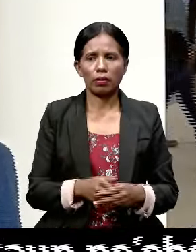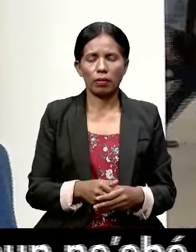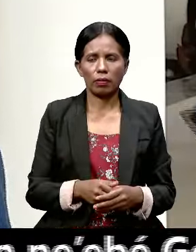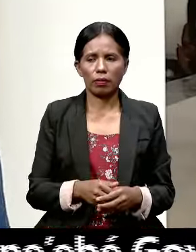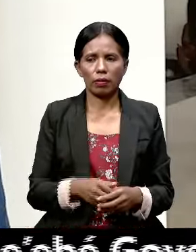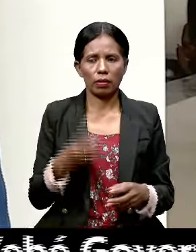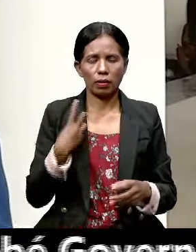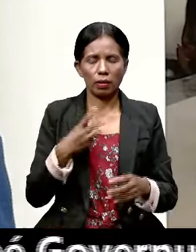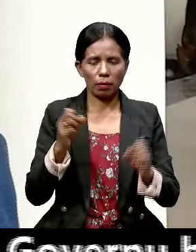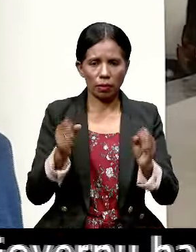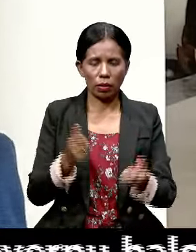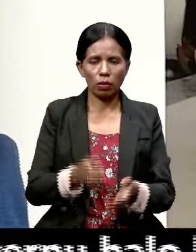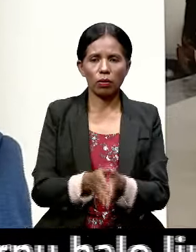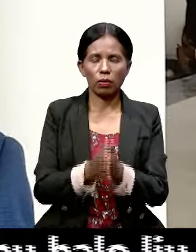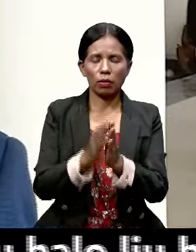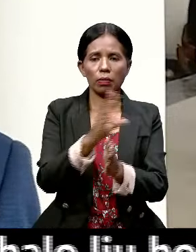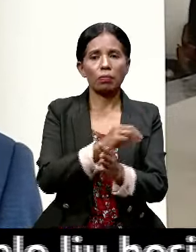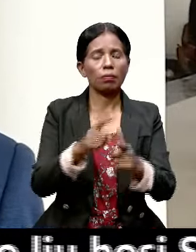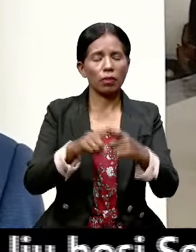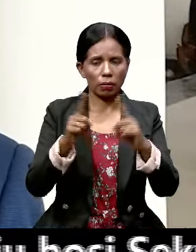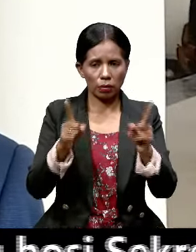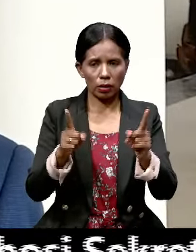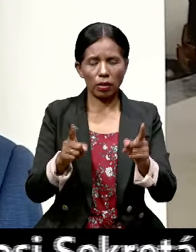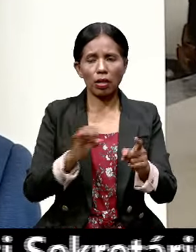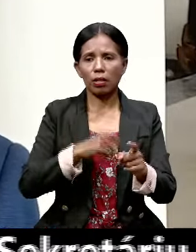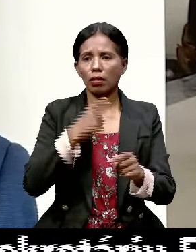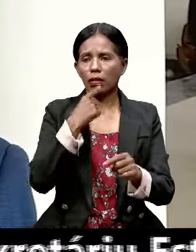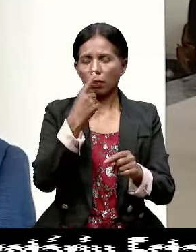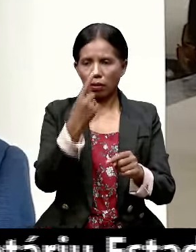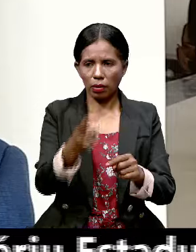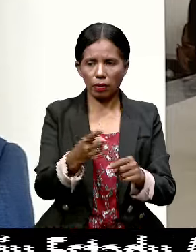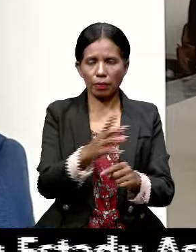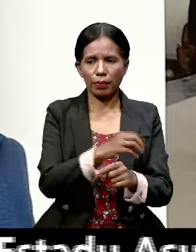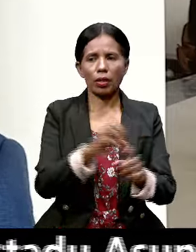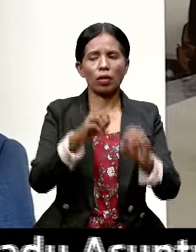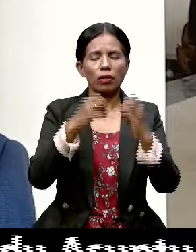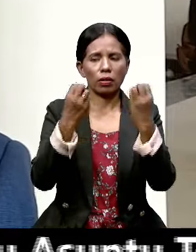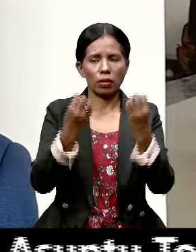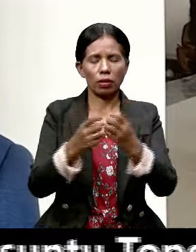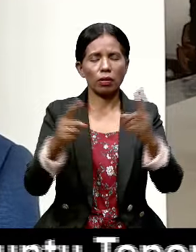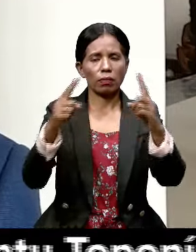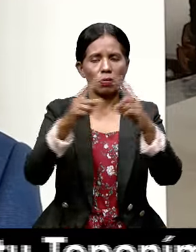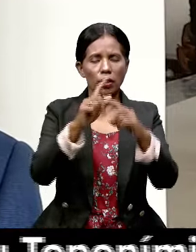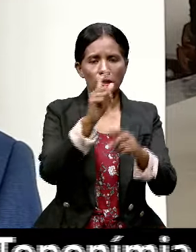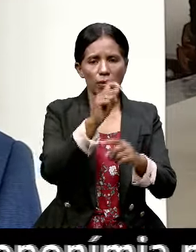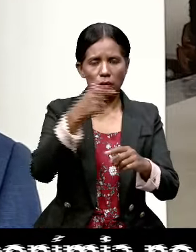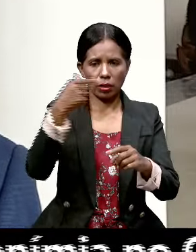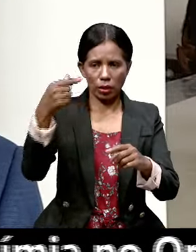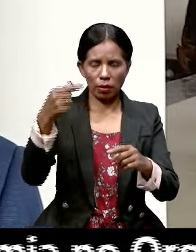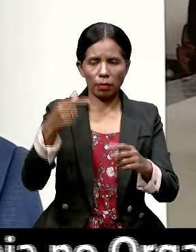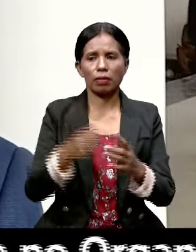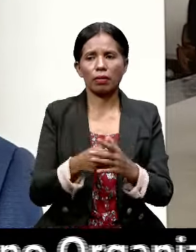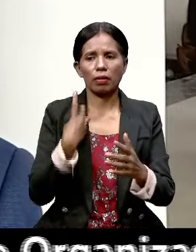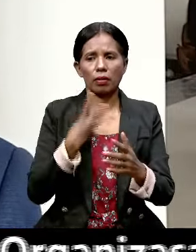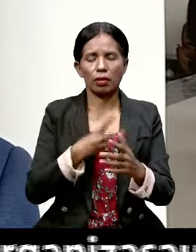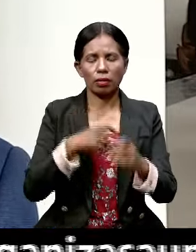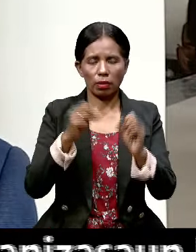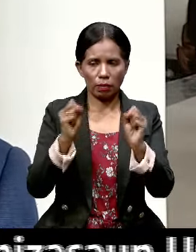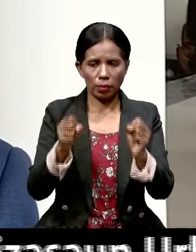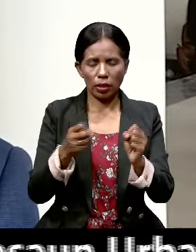and Storage, mas a nessa não tem e a orientação é para Timor-Guer, essa entidade